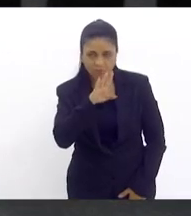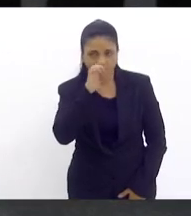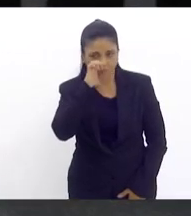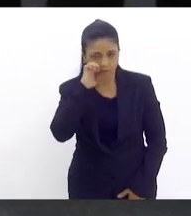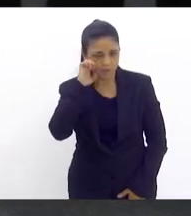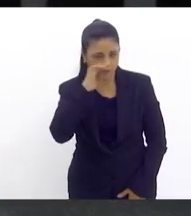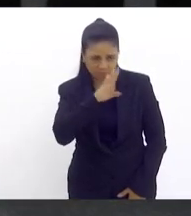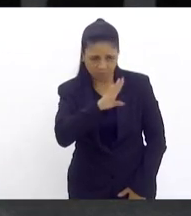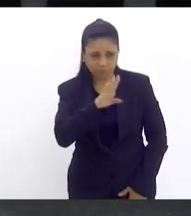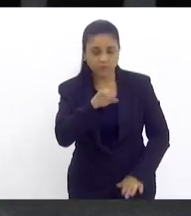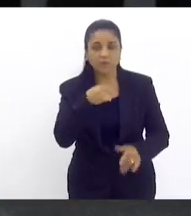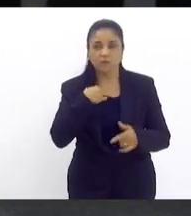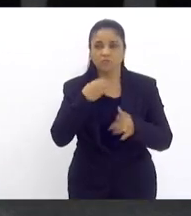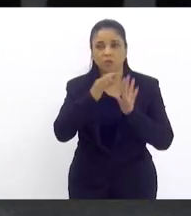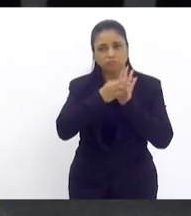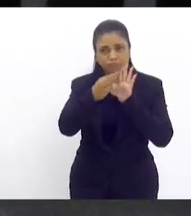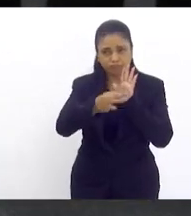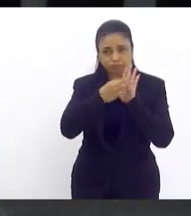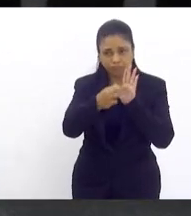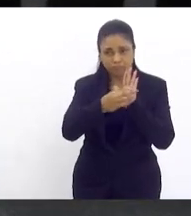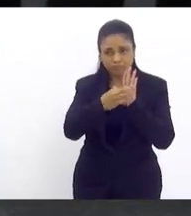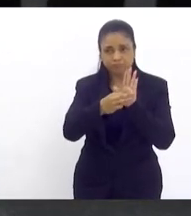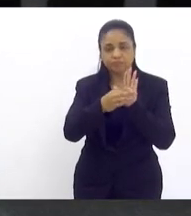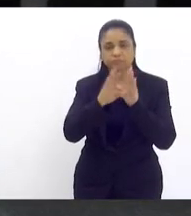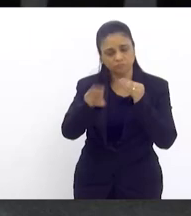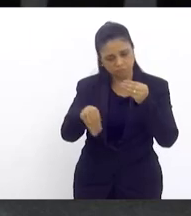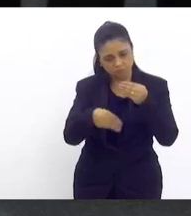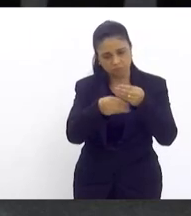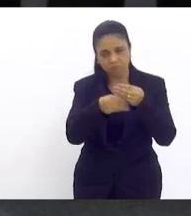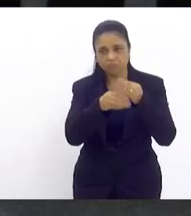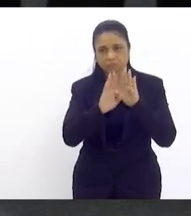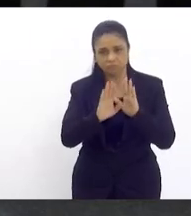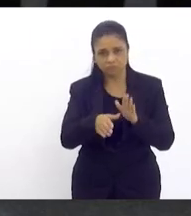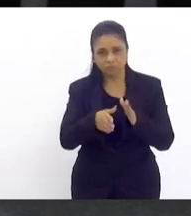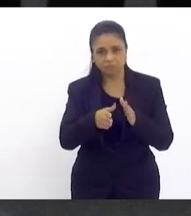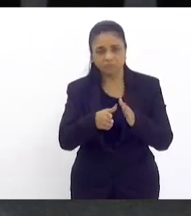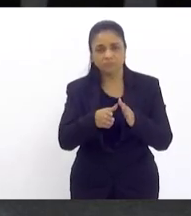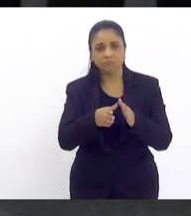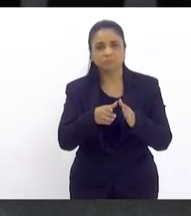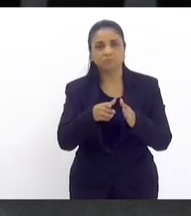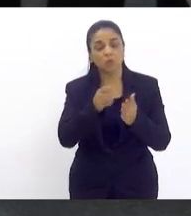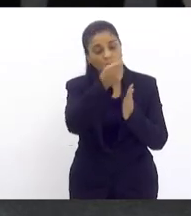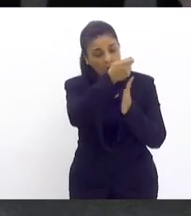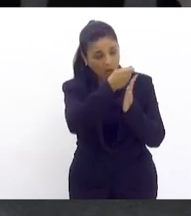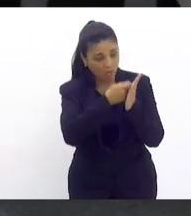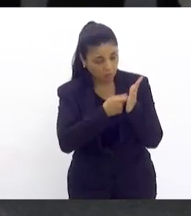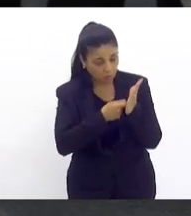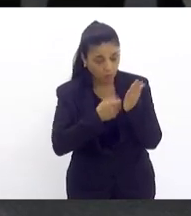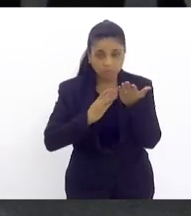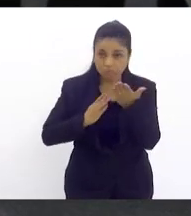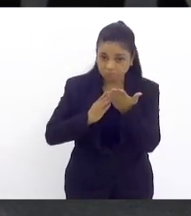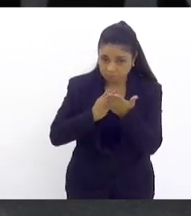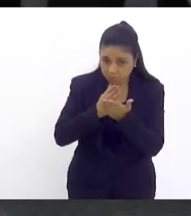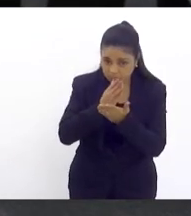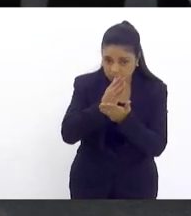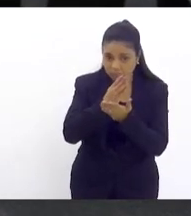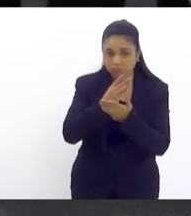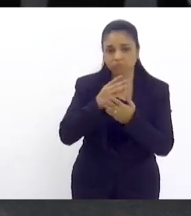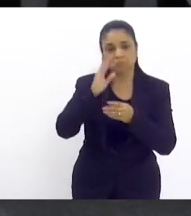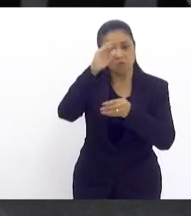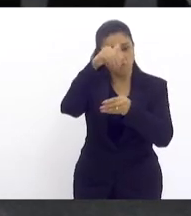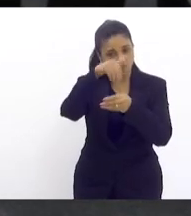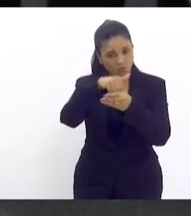emendas aprovadas aglutinadas etc e aí esse relatório foi aprovado no âmbito da ccj por unanimidade